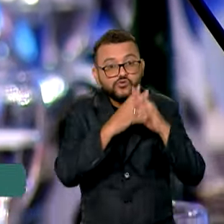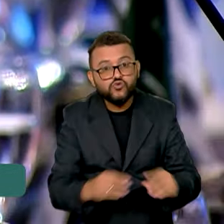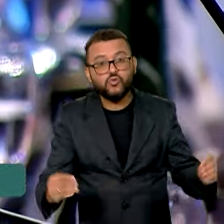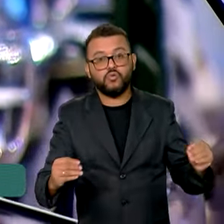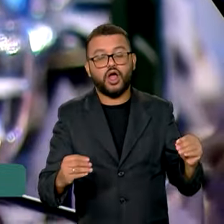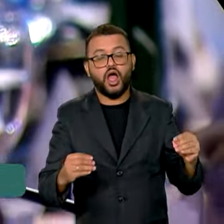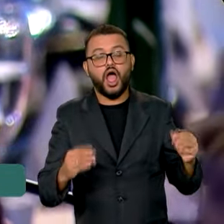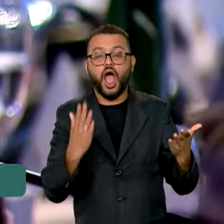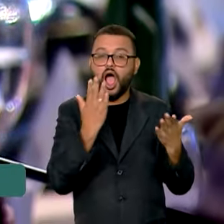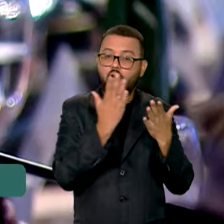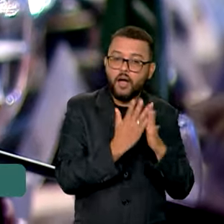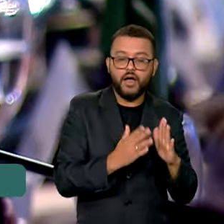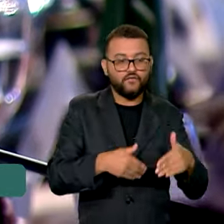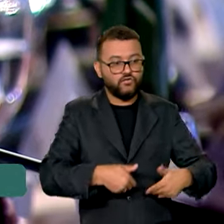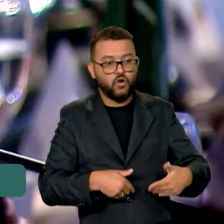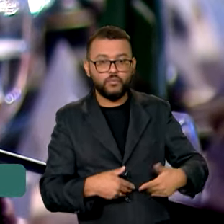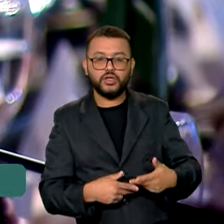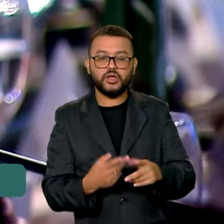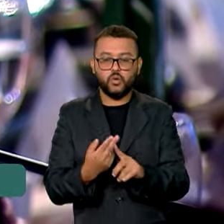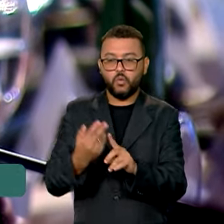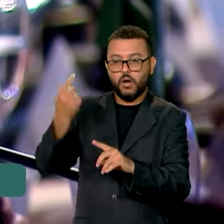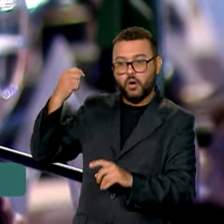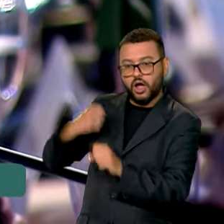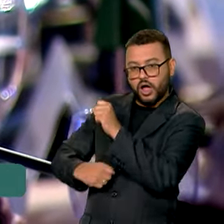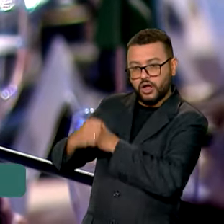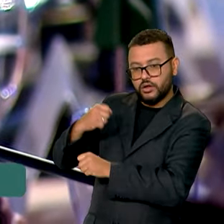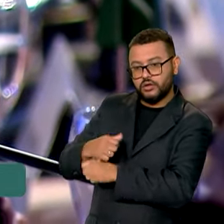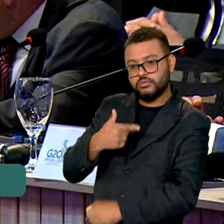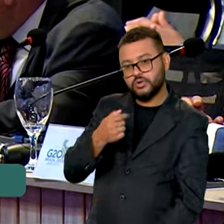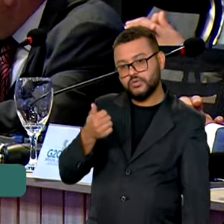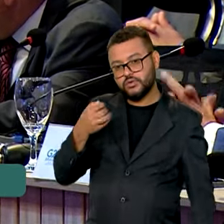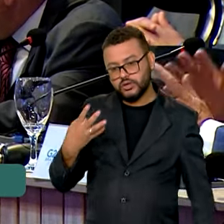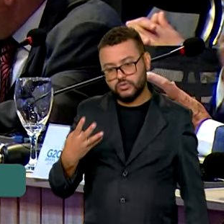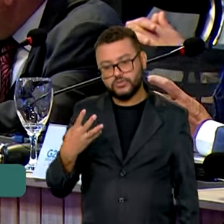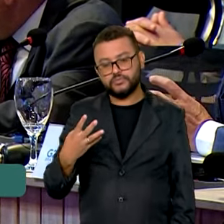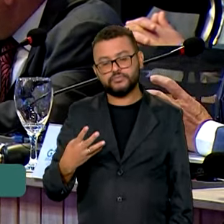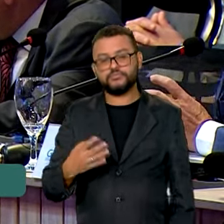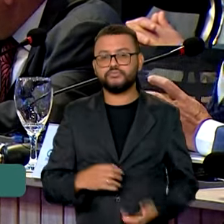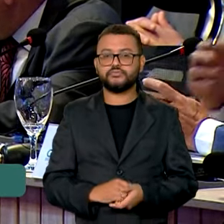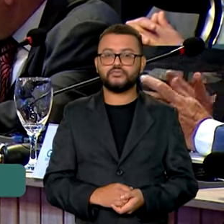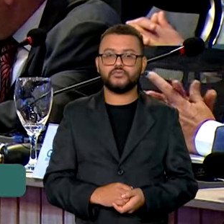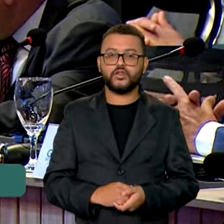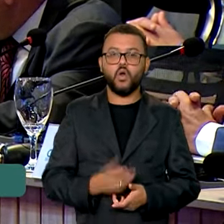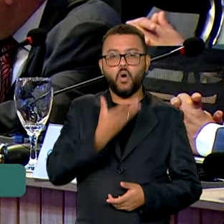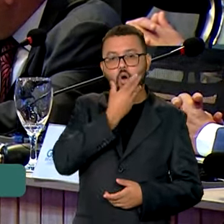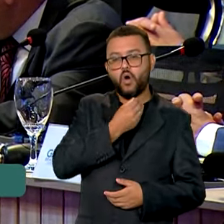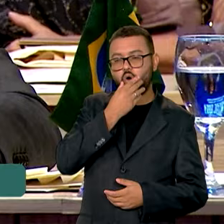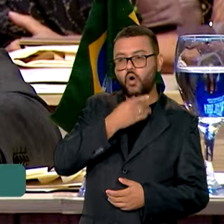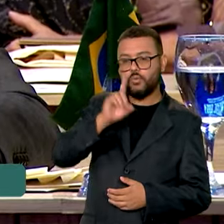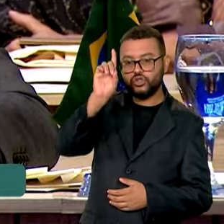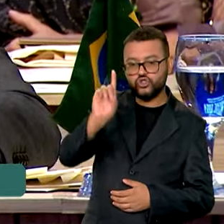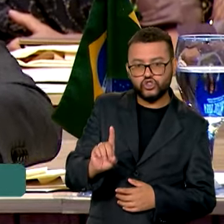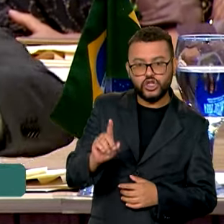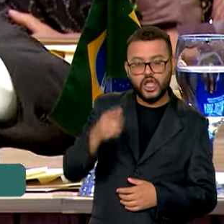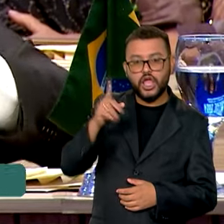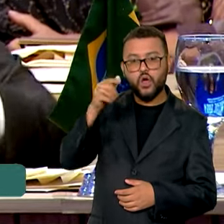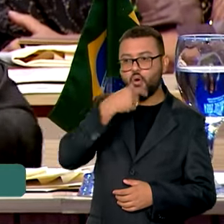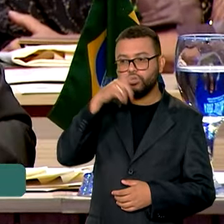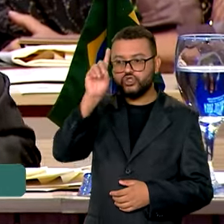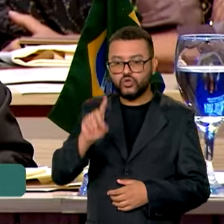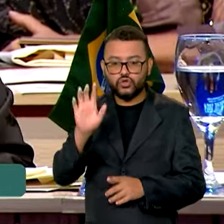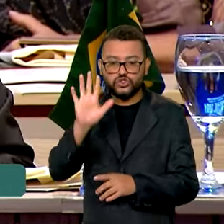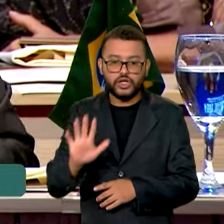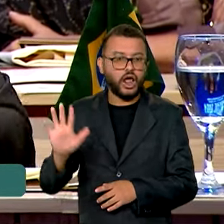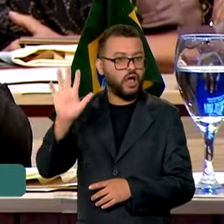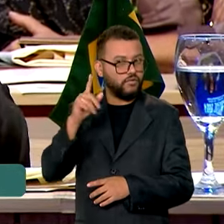como fizemos em 2014. Meu amigo, diretor-geral da FAO, companheiro Chu,